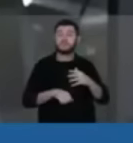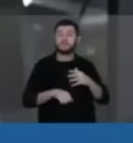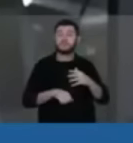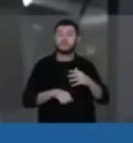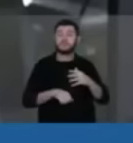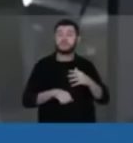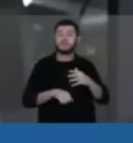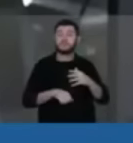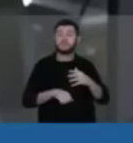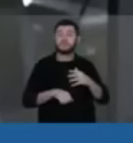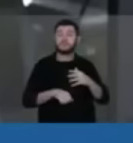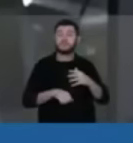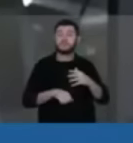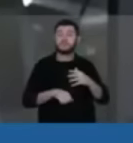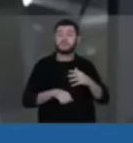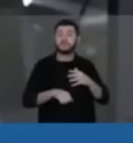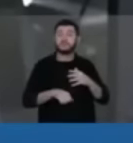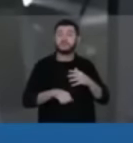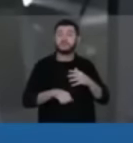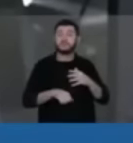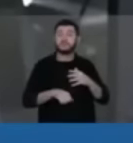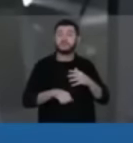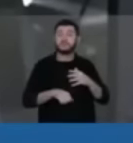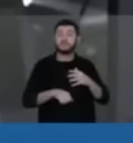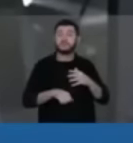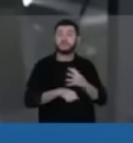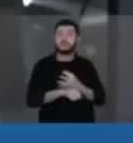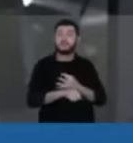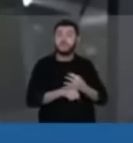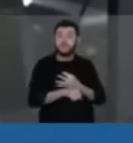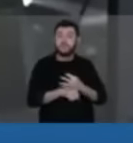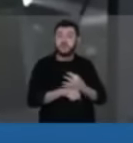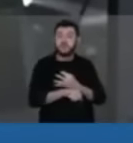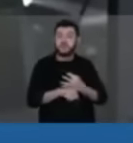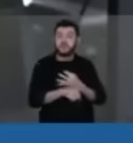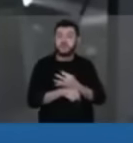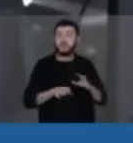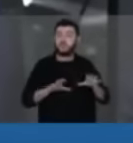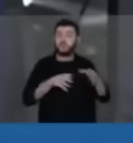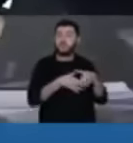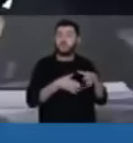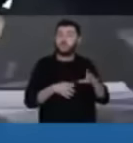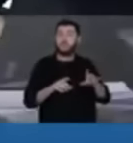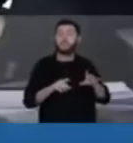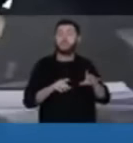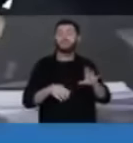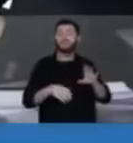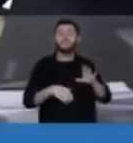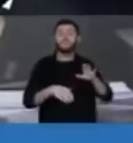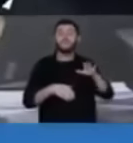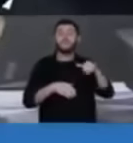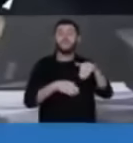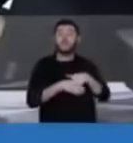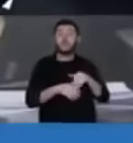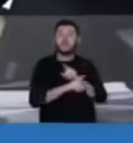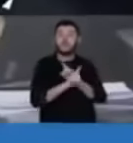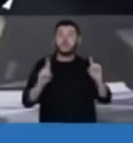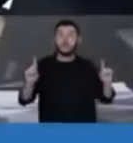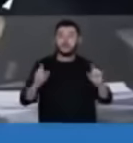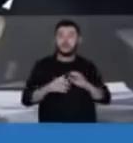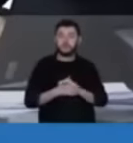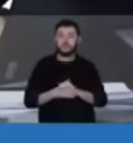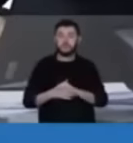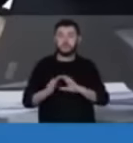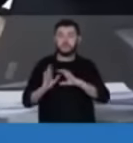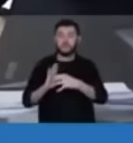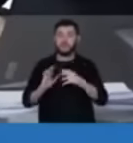ô meu Deus do céu aí o cara foi atacar Rodrigo Pacheco tarde Presidente isso apenas o esclarecimento o PL orientou o voto